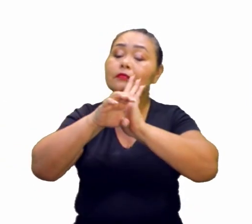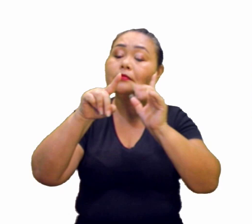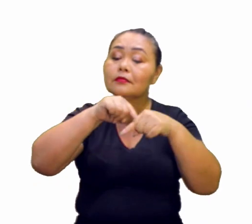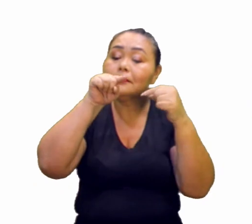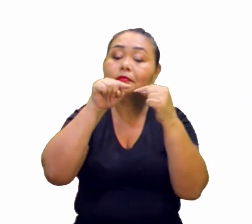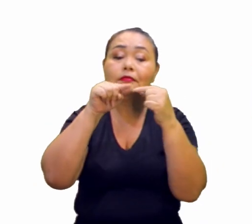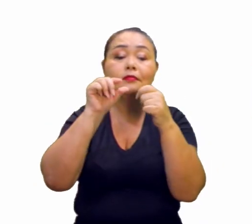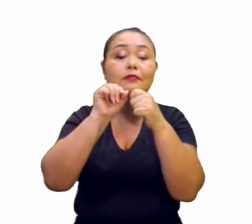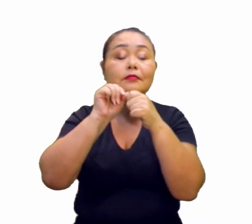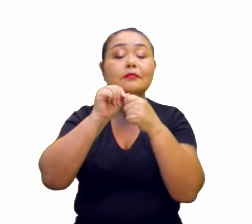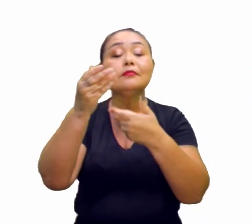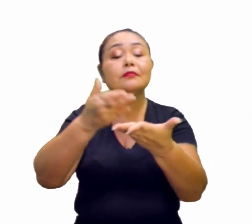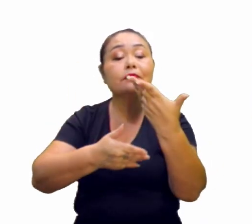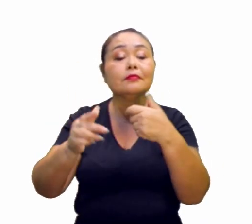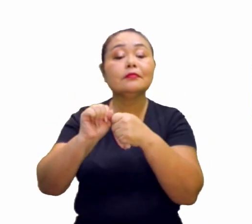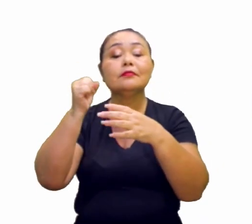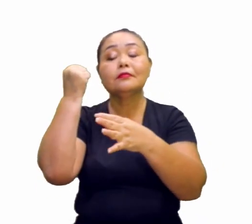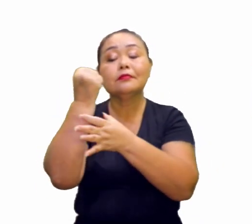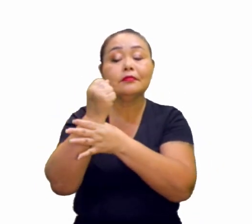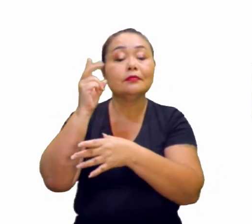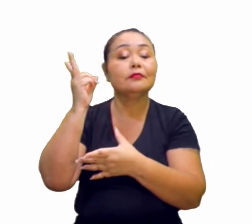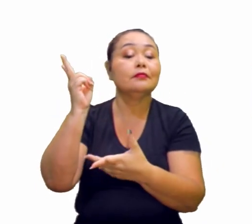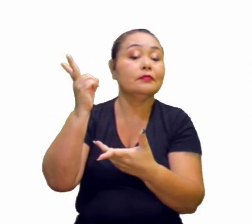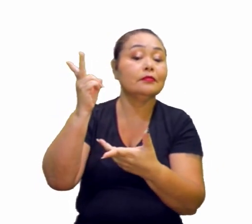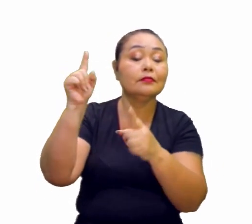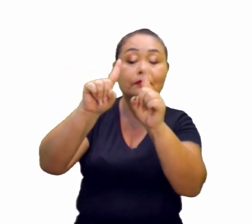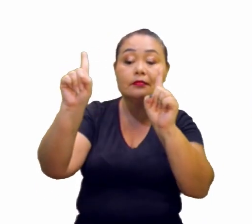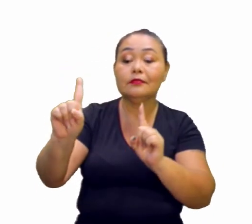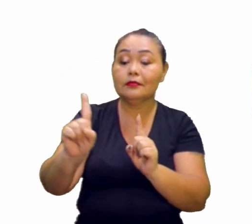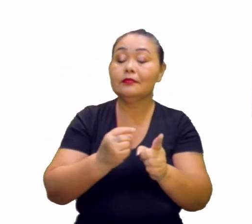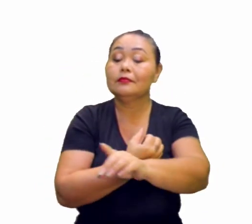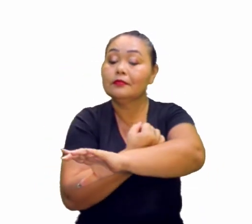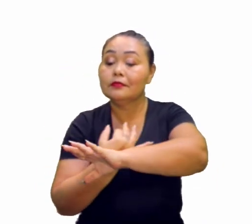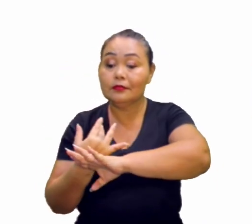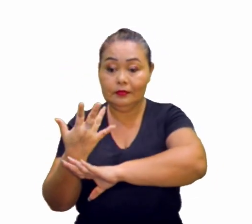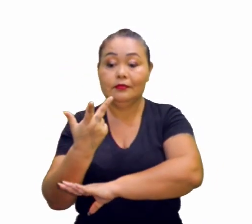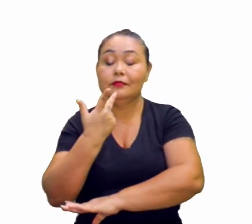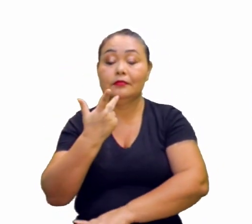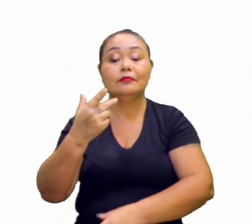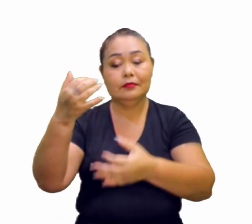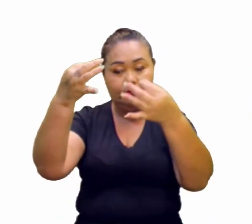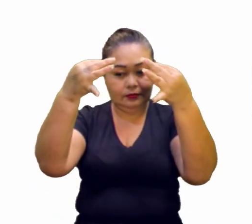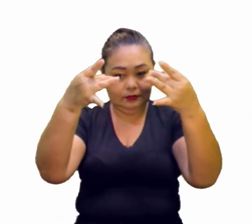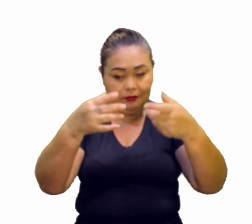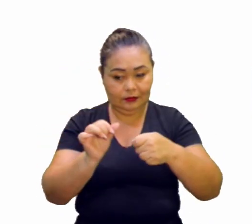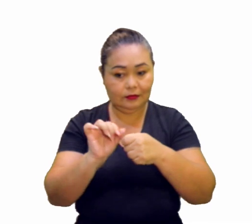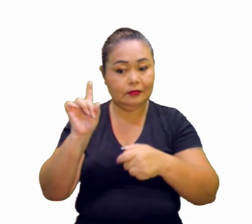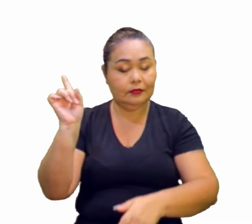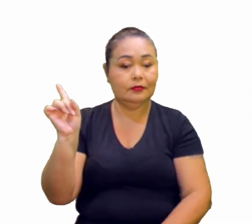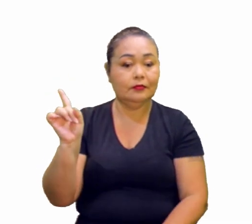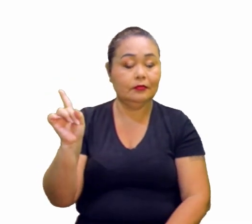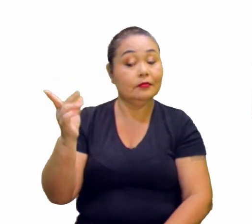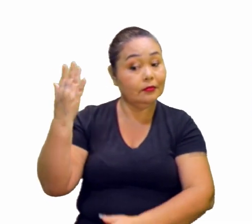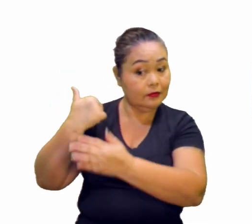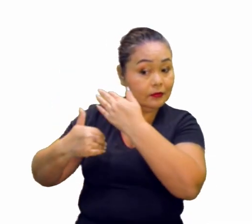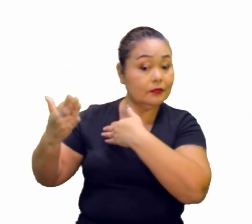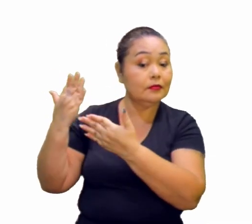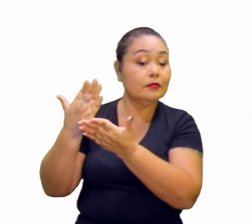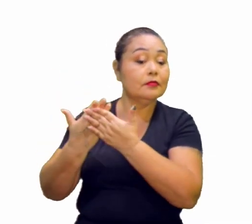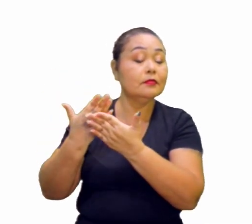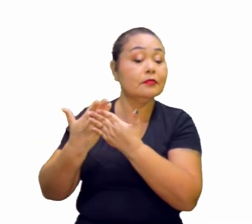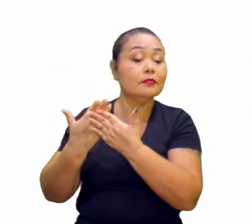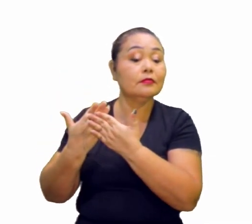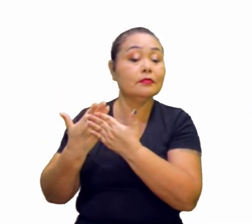dos SAFs comerciais, de segurança e os serviços ambientais que nós tínhamos detalhado na aula anterior.